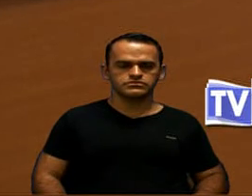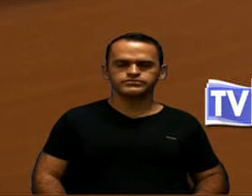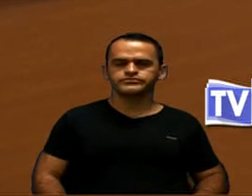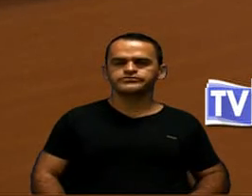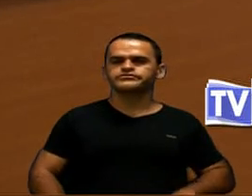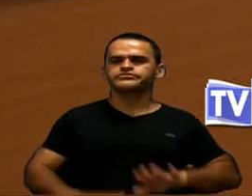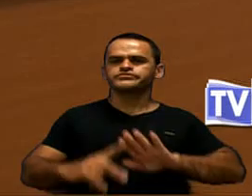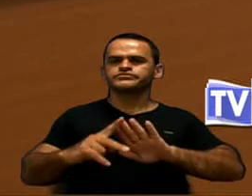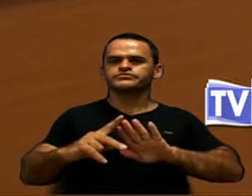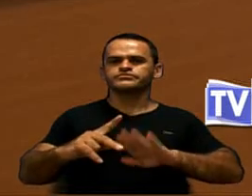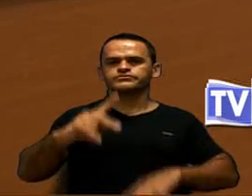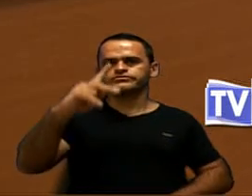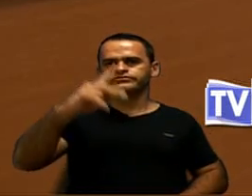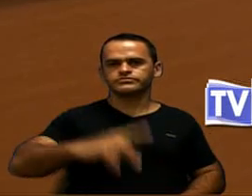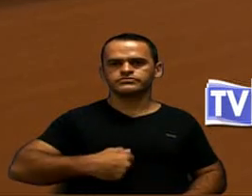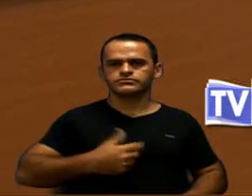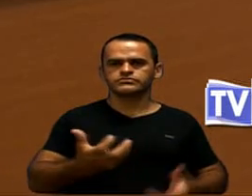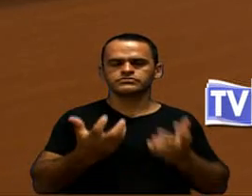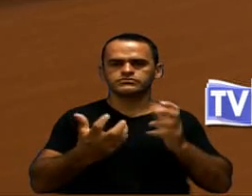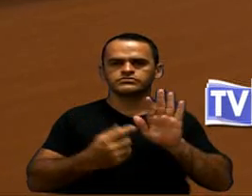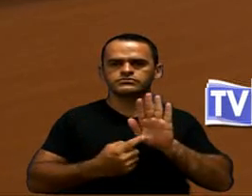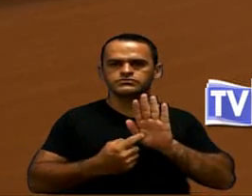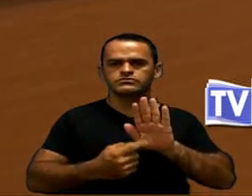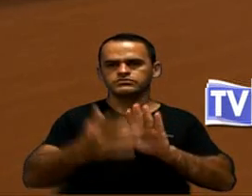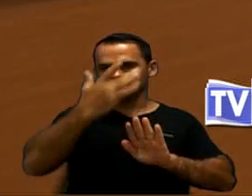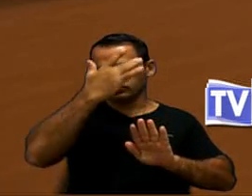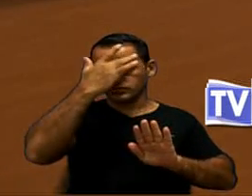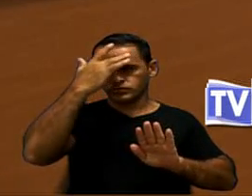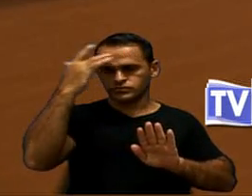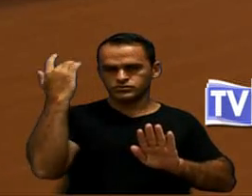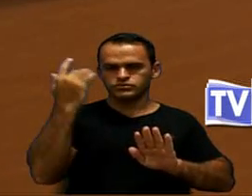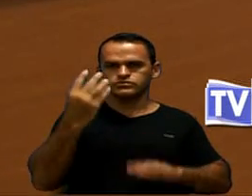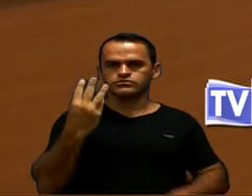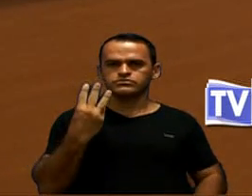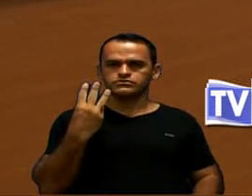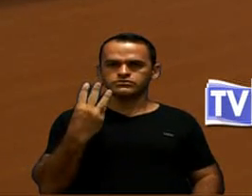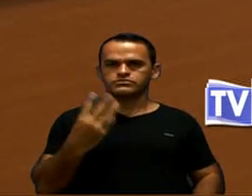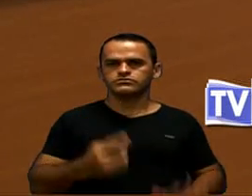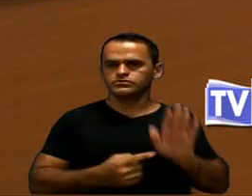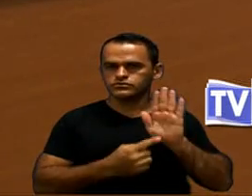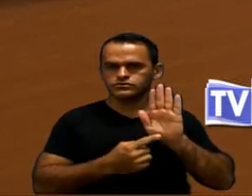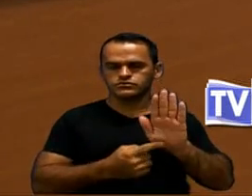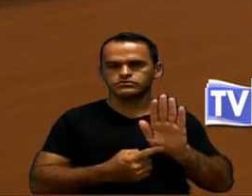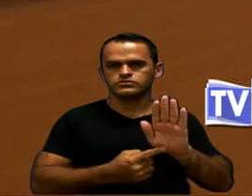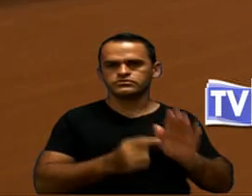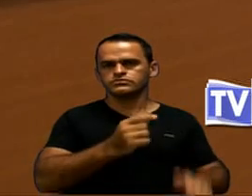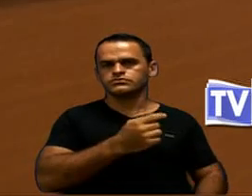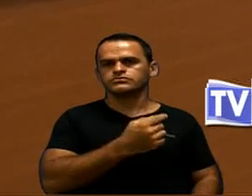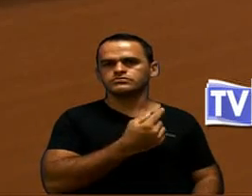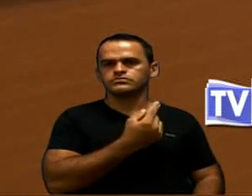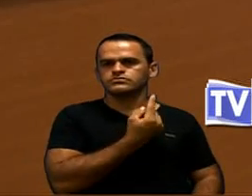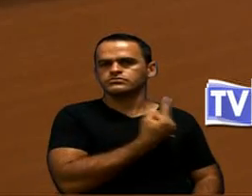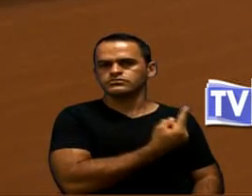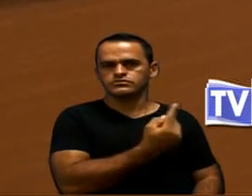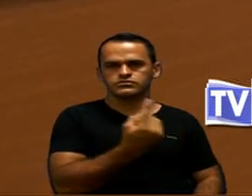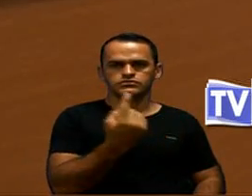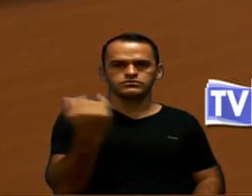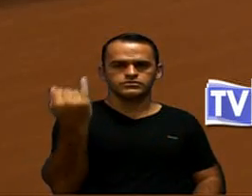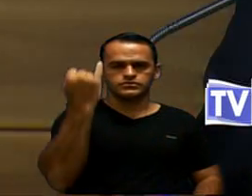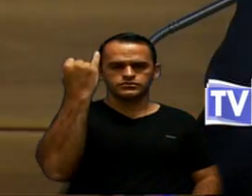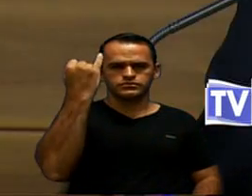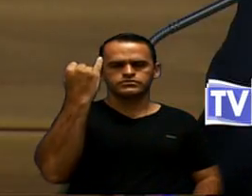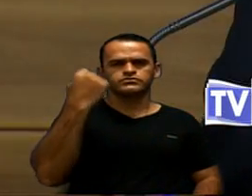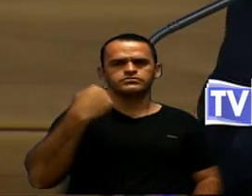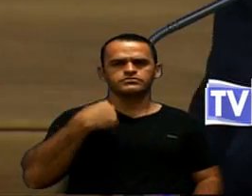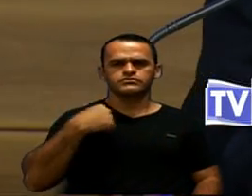Senhor presidente, gostaria nesse momento aqui de apresentar três pessoas que estão nos acompanhando a sessão, que para mim é muito importante, né?